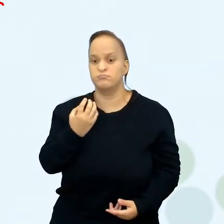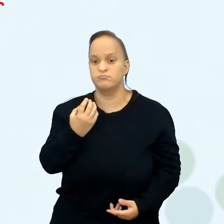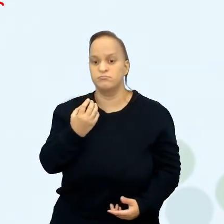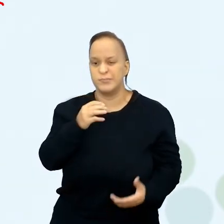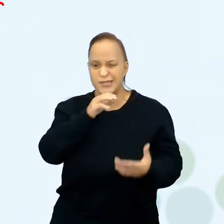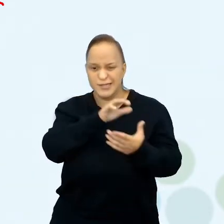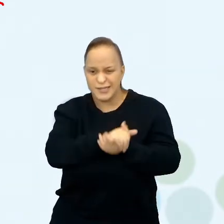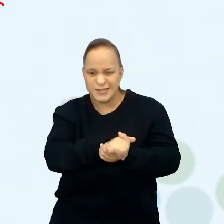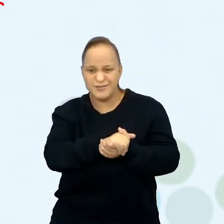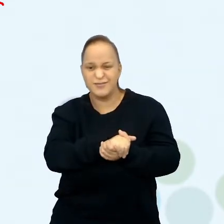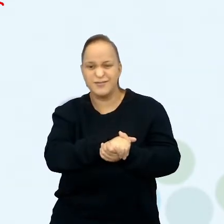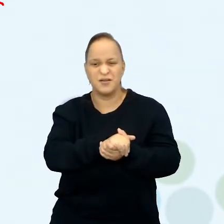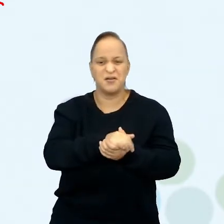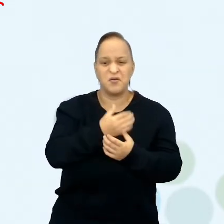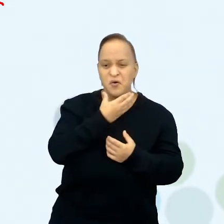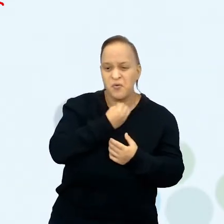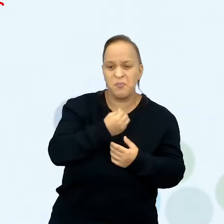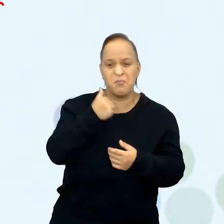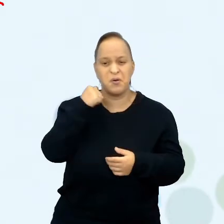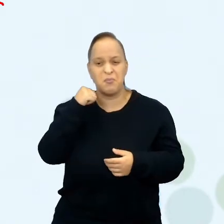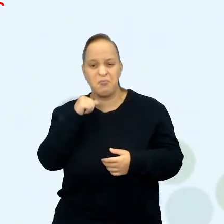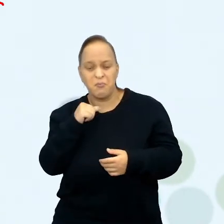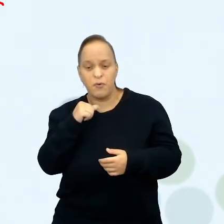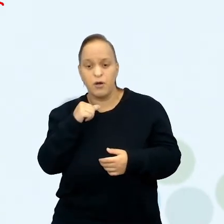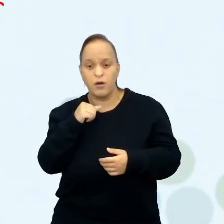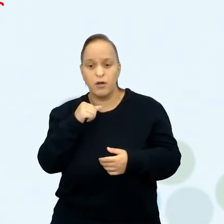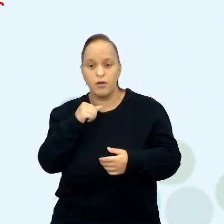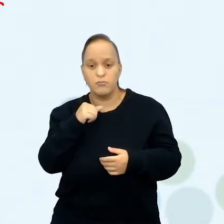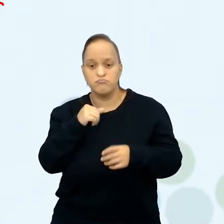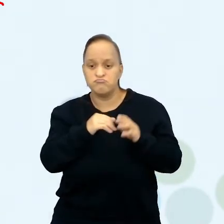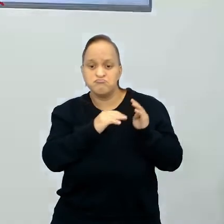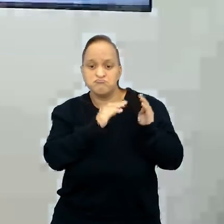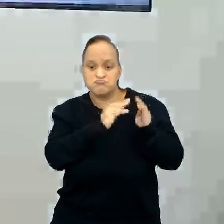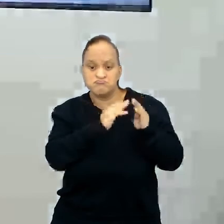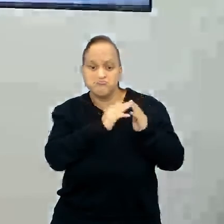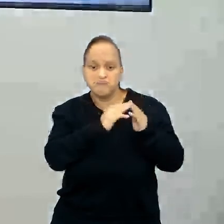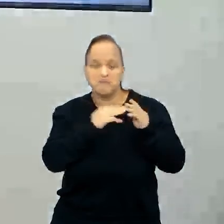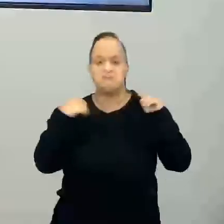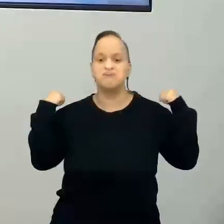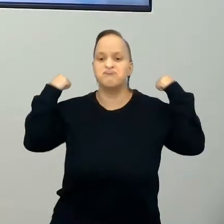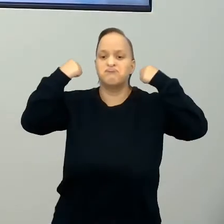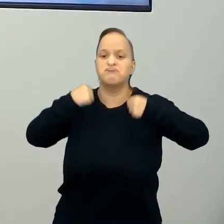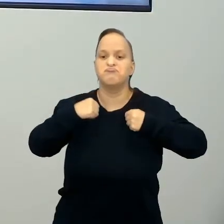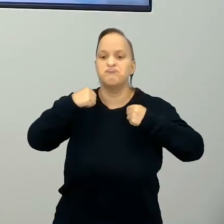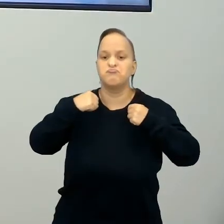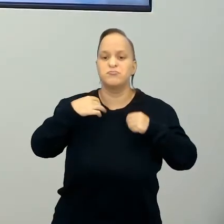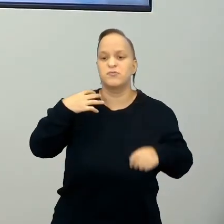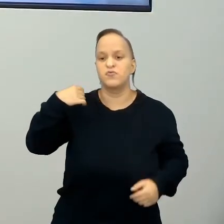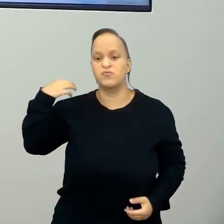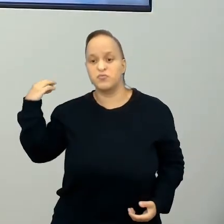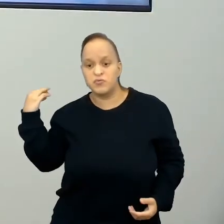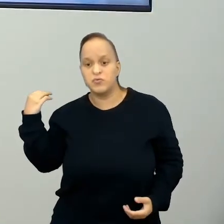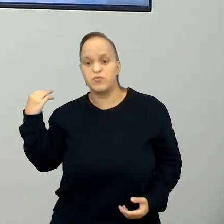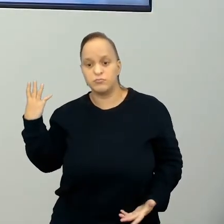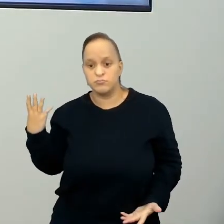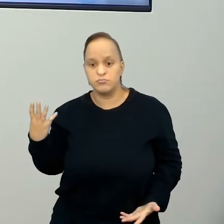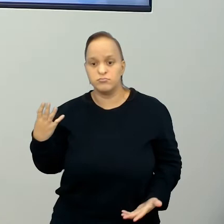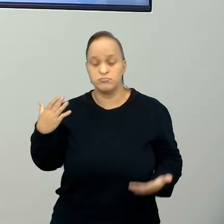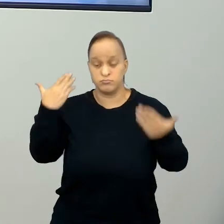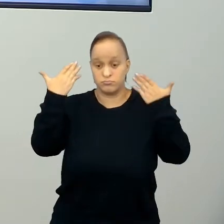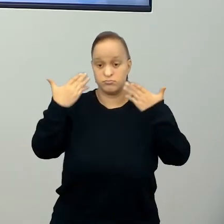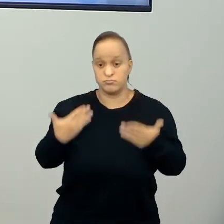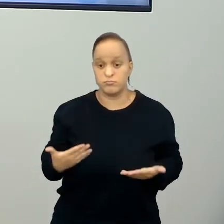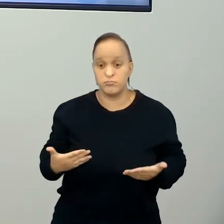vida solteira, mochilão pelo mundo. Isso são coisas que nós podemos escolher. Nós somos autores e